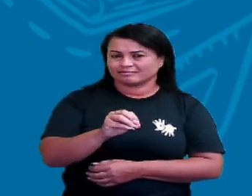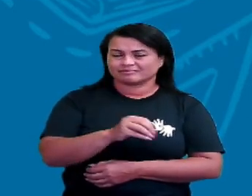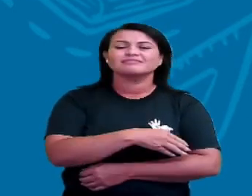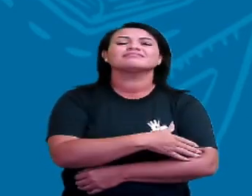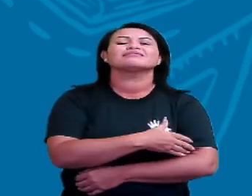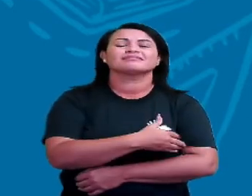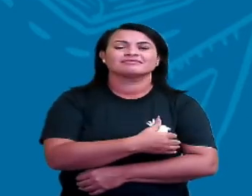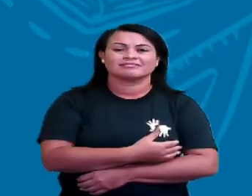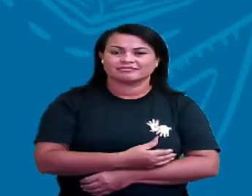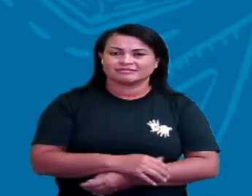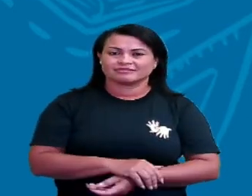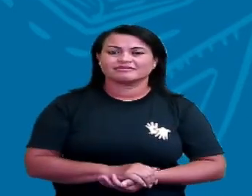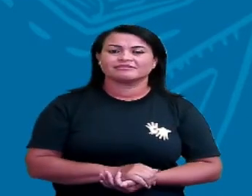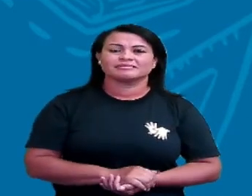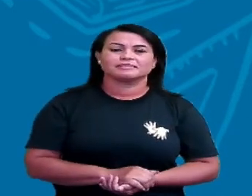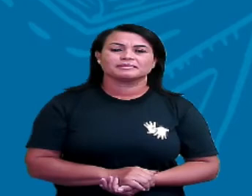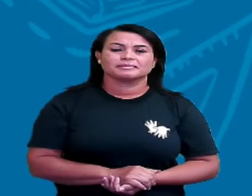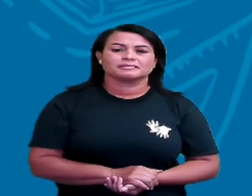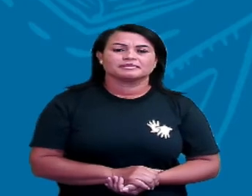ovo.